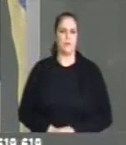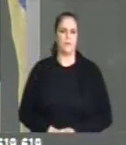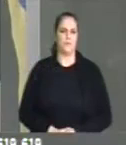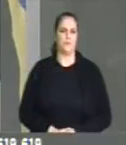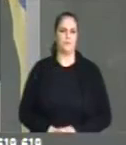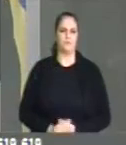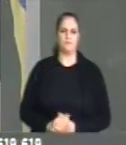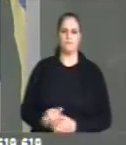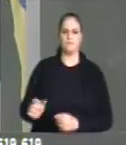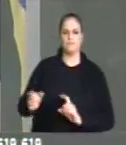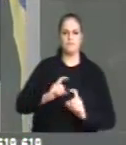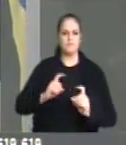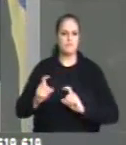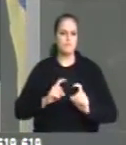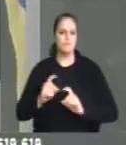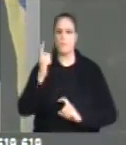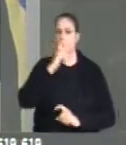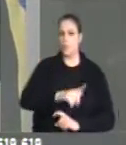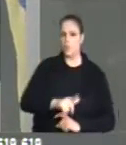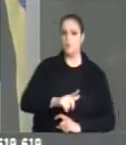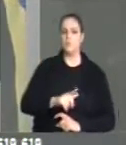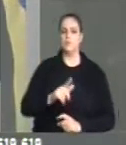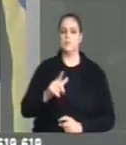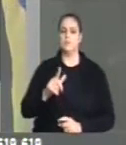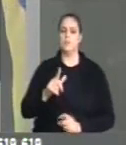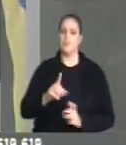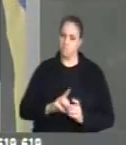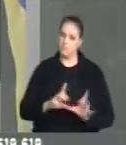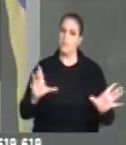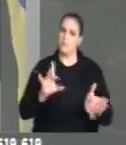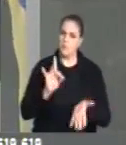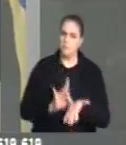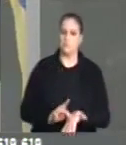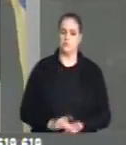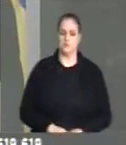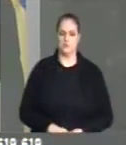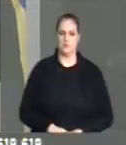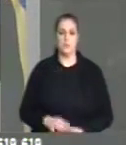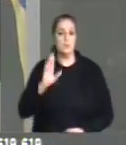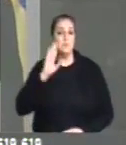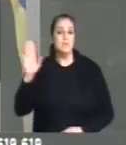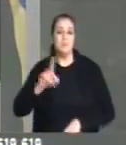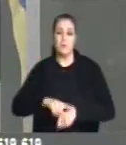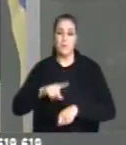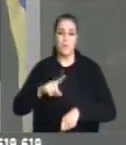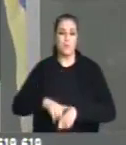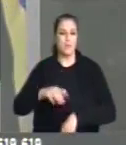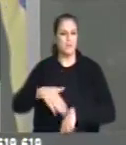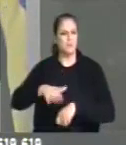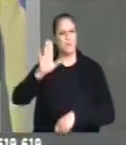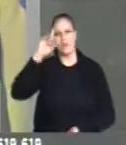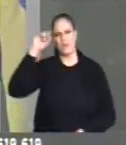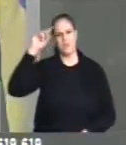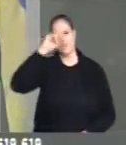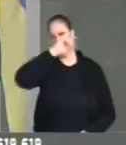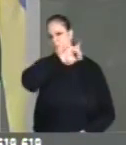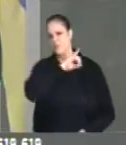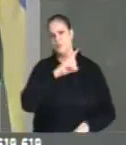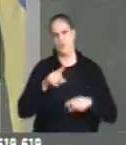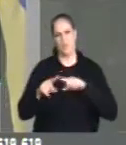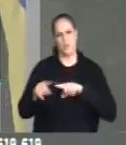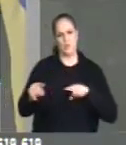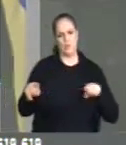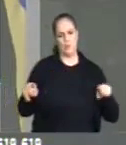em direção à redemocratização, especialmente nos trechos mais áridos e tortuosos